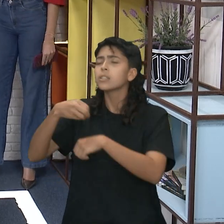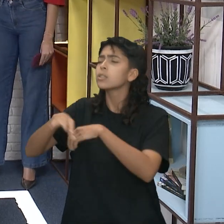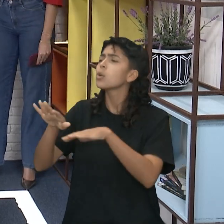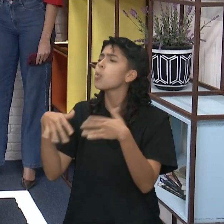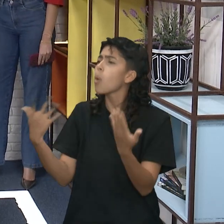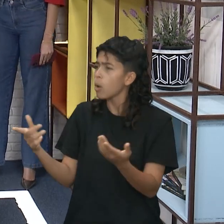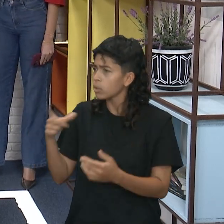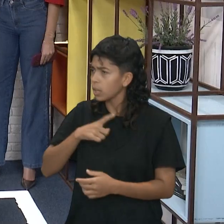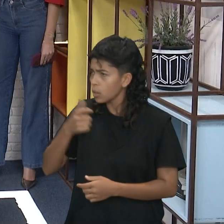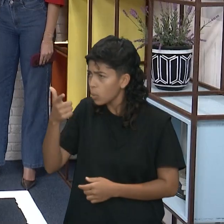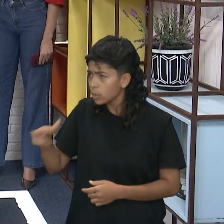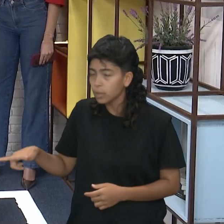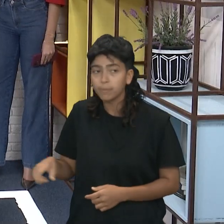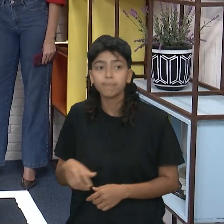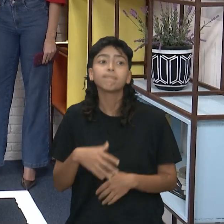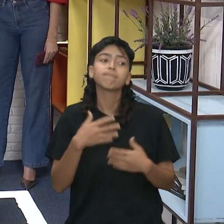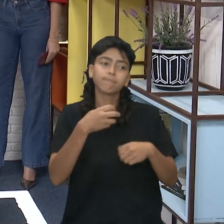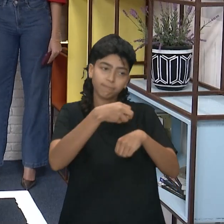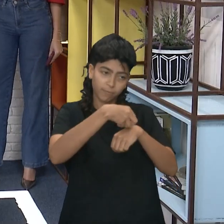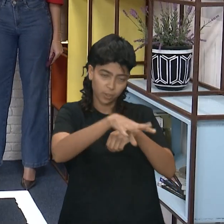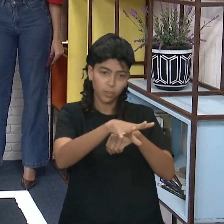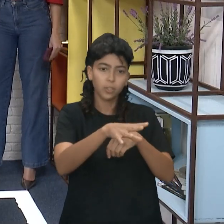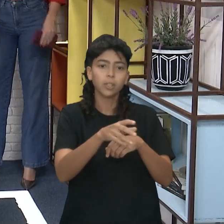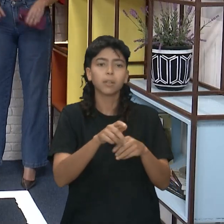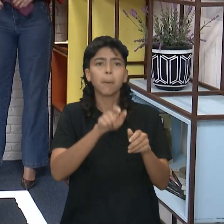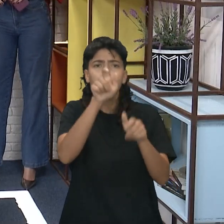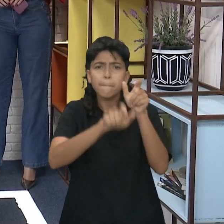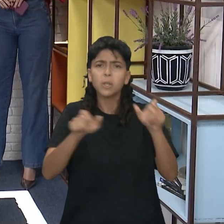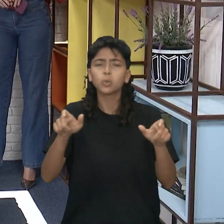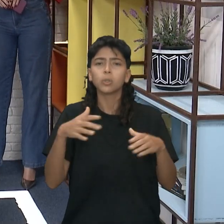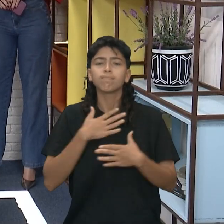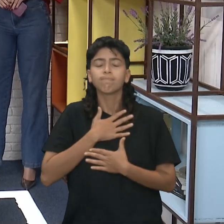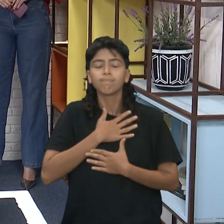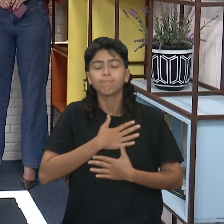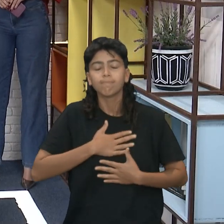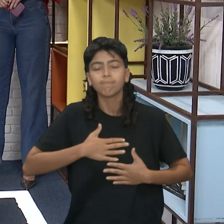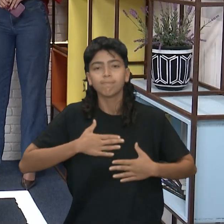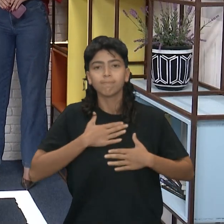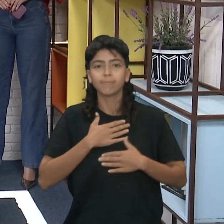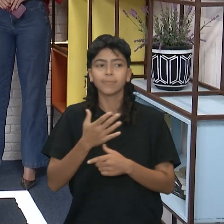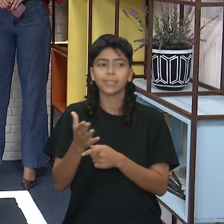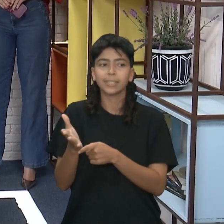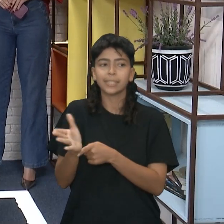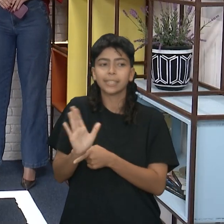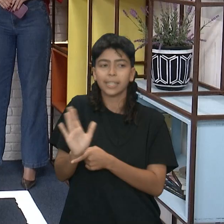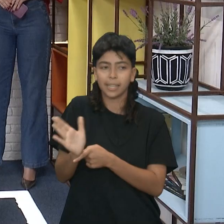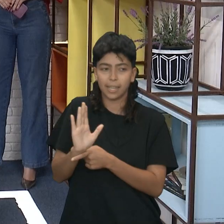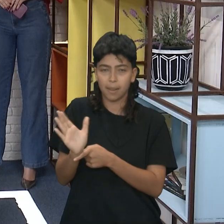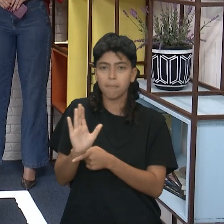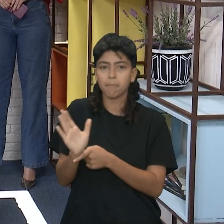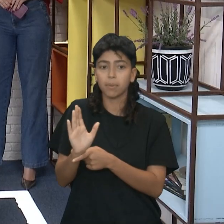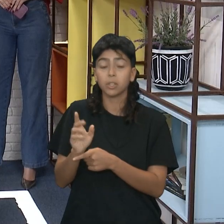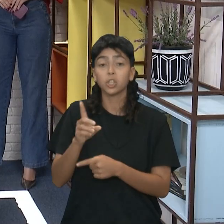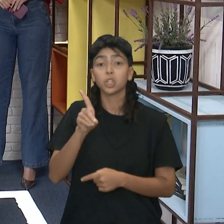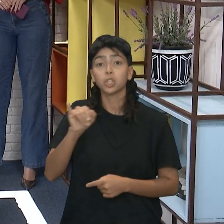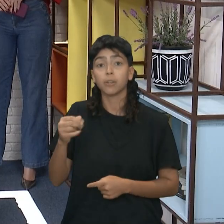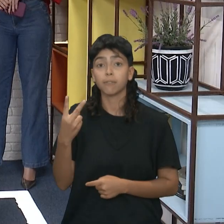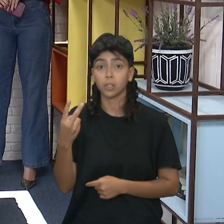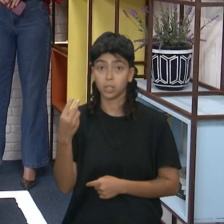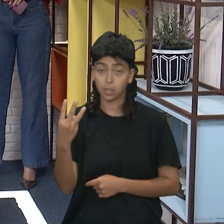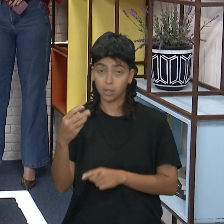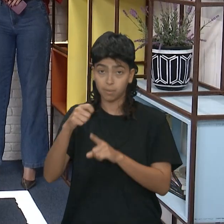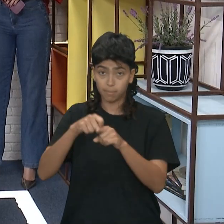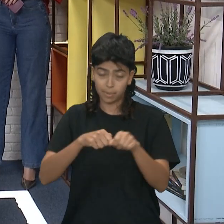Bem, Isa, agora aí vai uma boa dica para os amantes do cinema. No dia 23 de setembro, às 7 da noite,